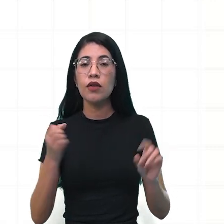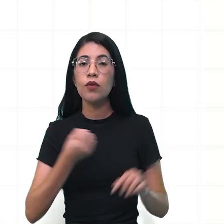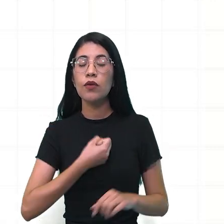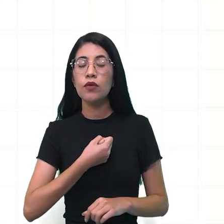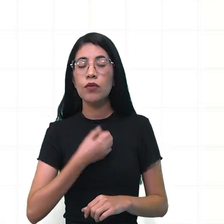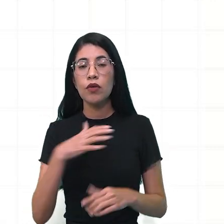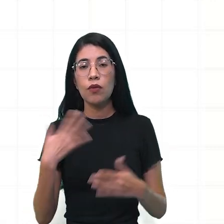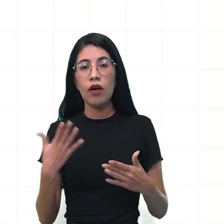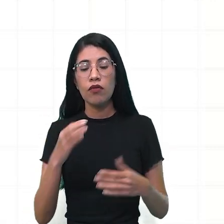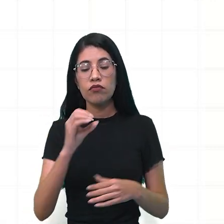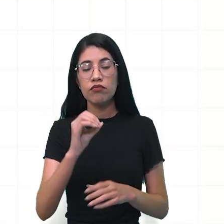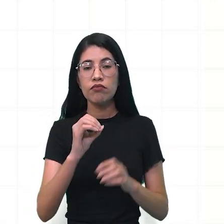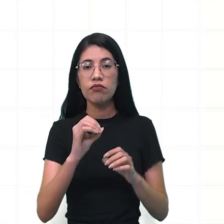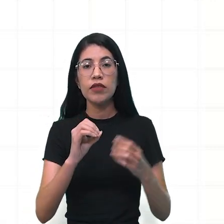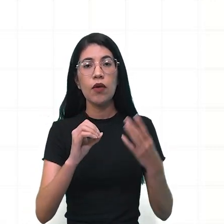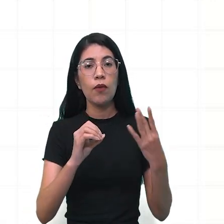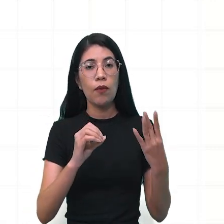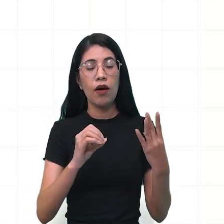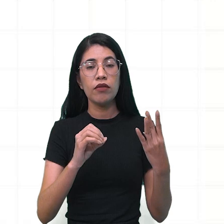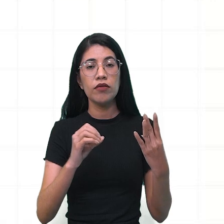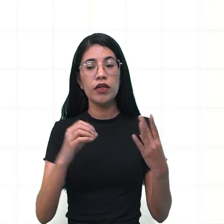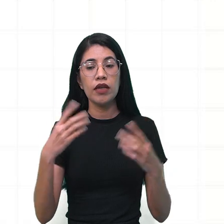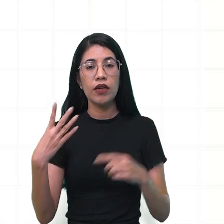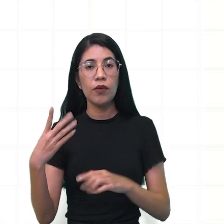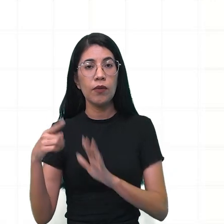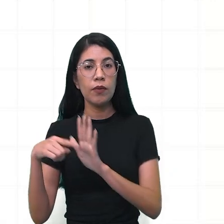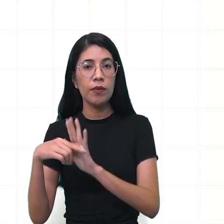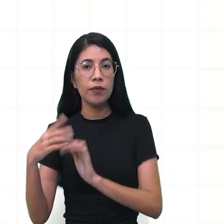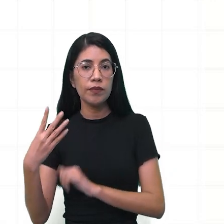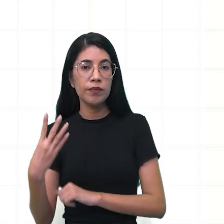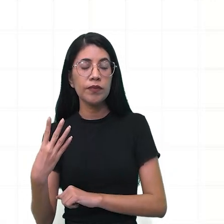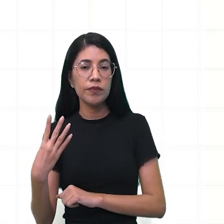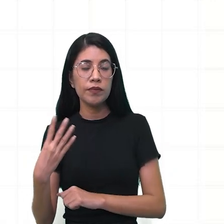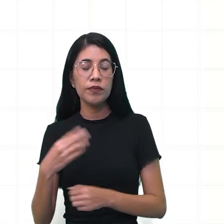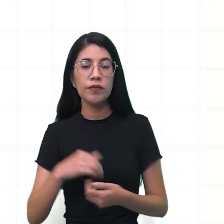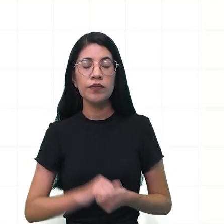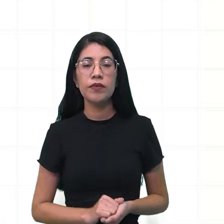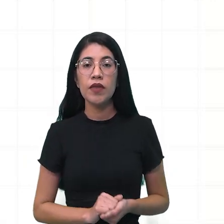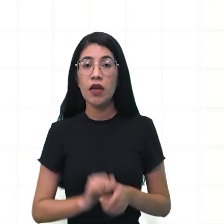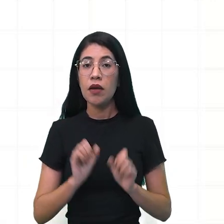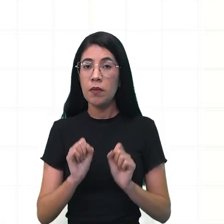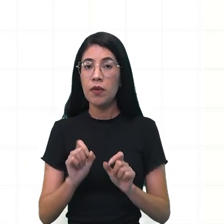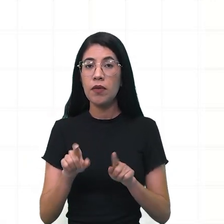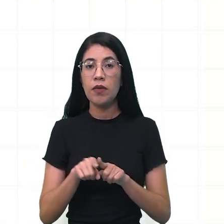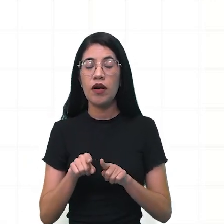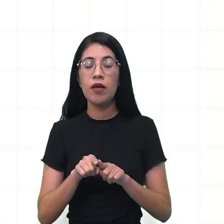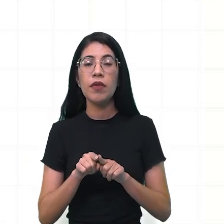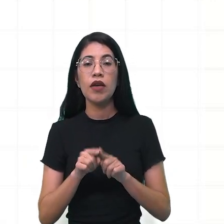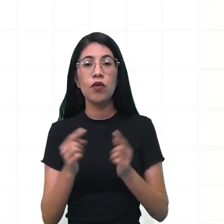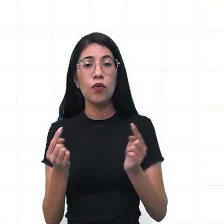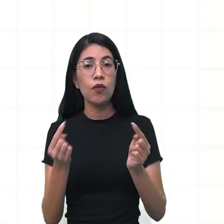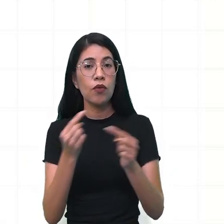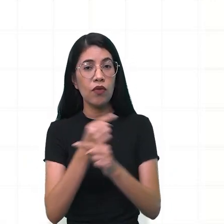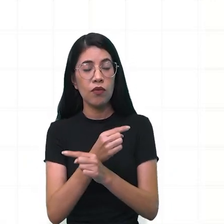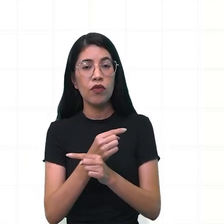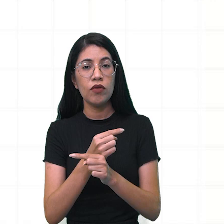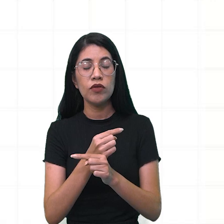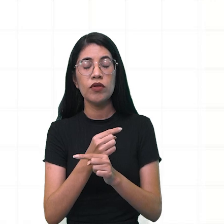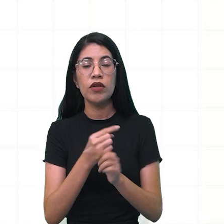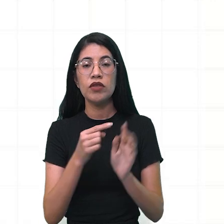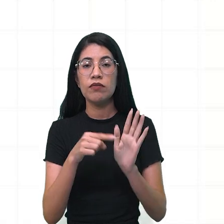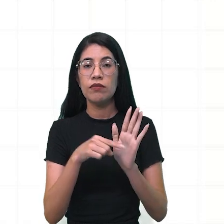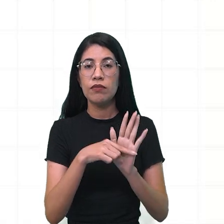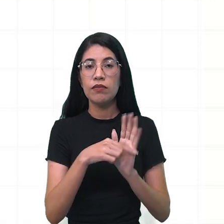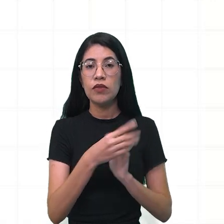na mesma distância do zero? O 4 positivo, tá certo? E eu também posso dizer que o oposto de menos 4